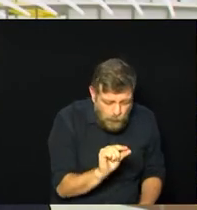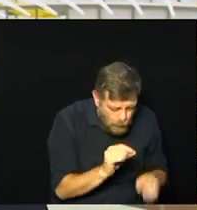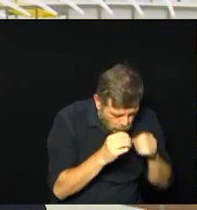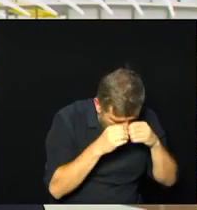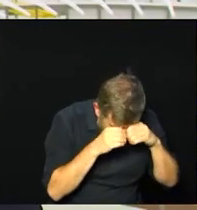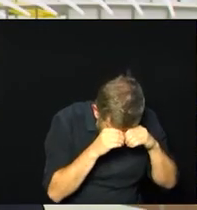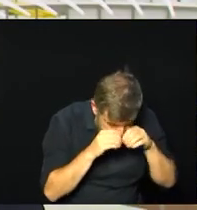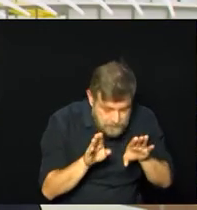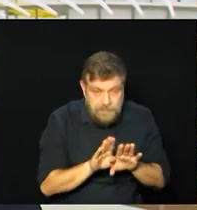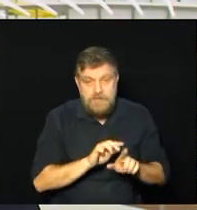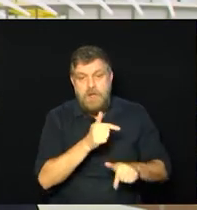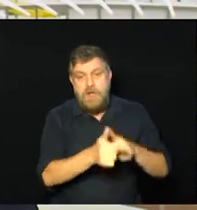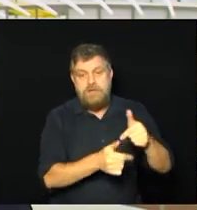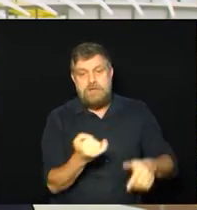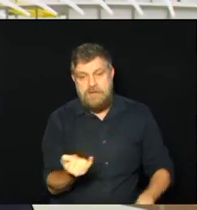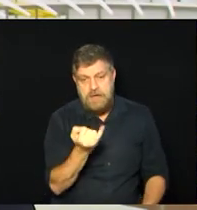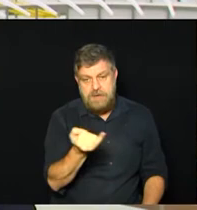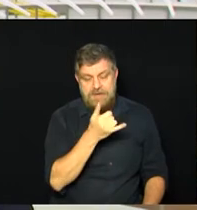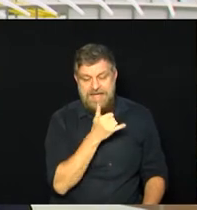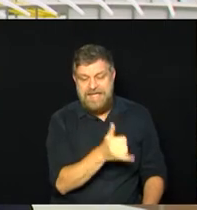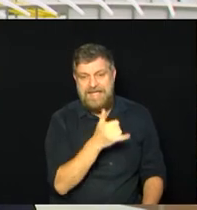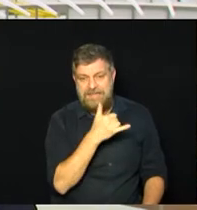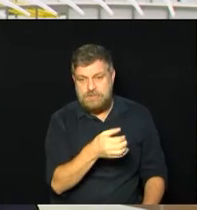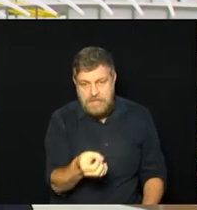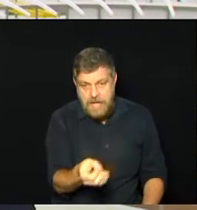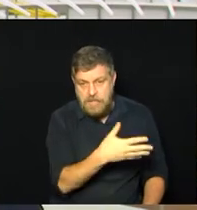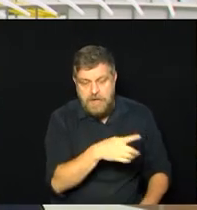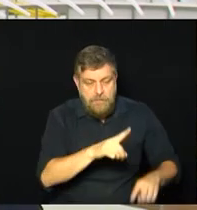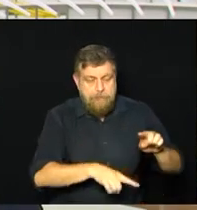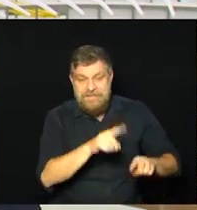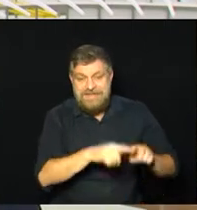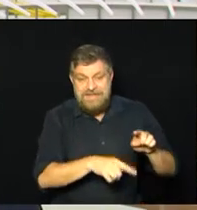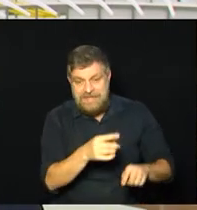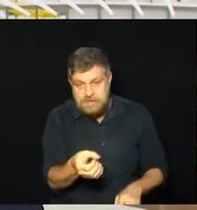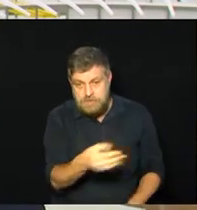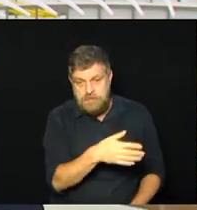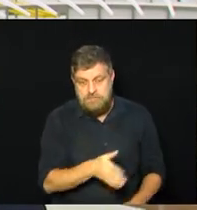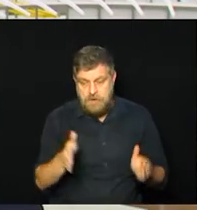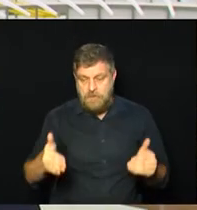e com atuação importante em energias renováveis, novos materiais. Depois nós